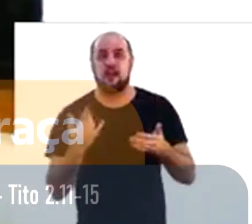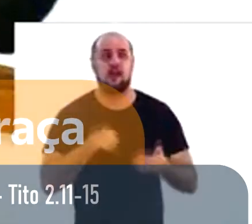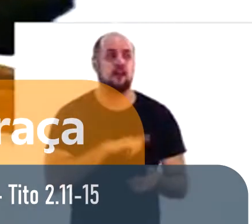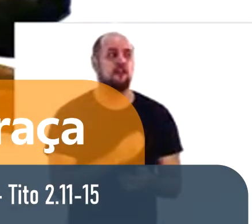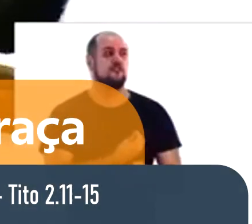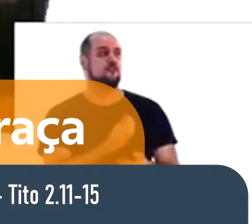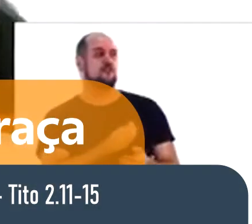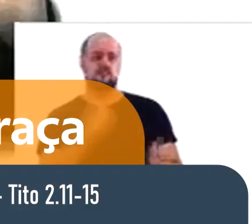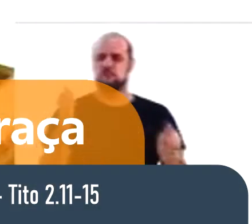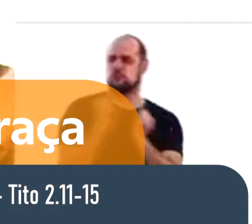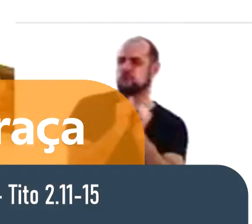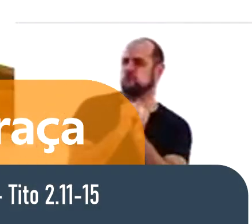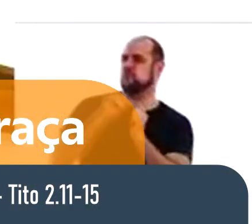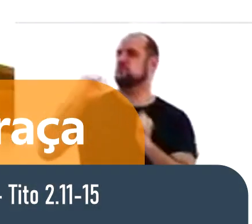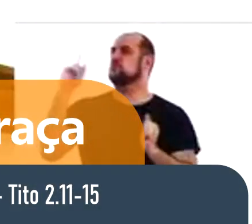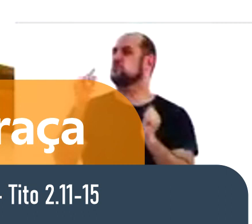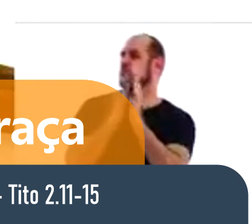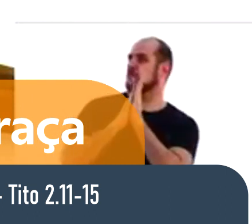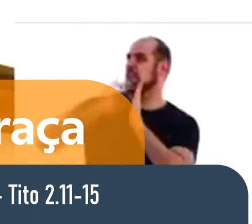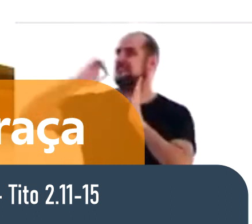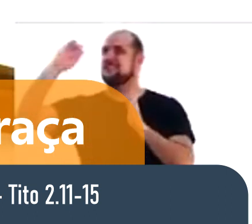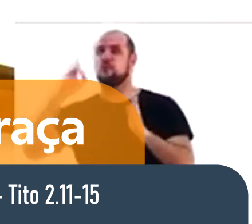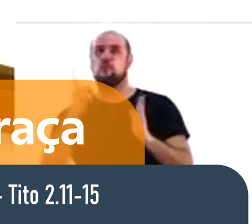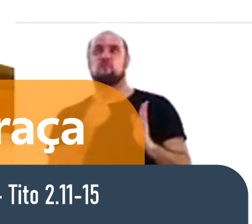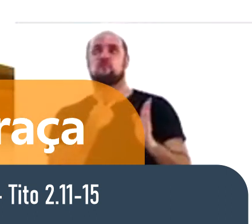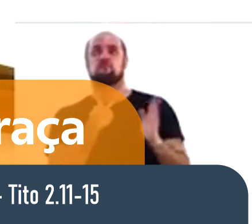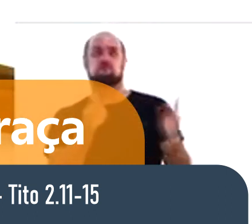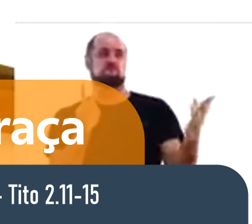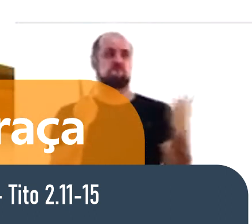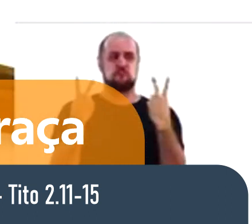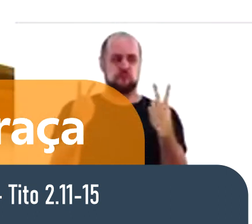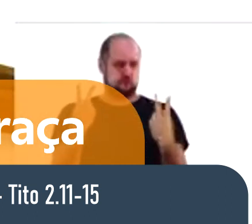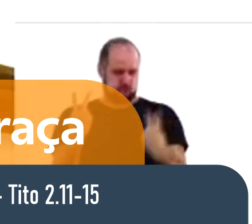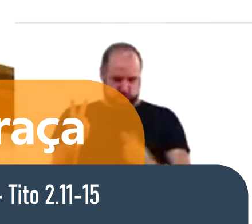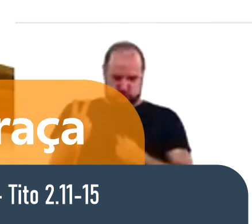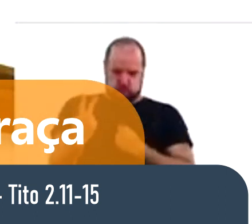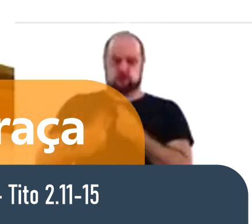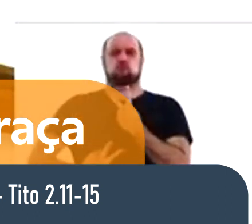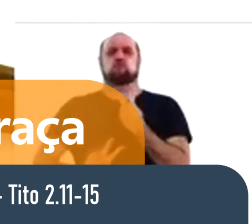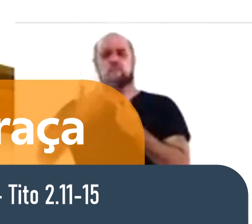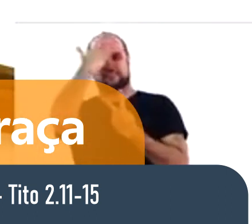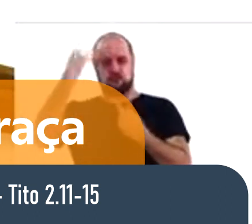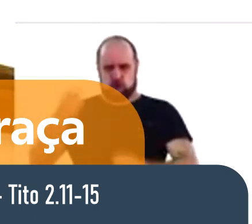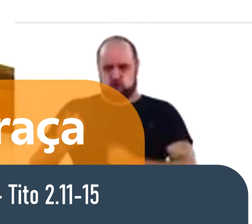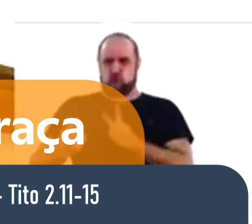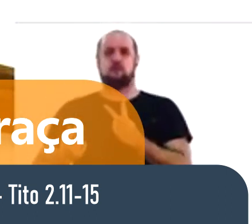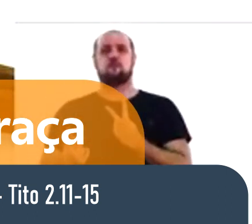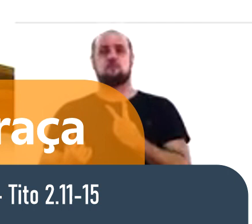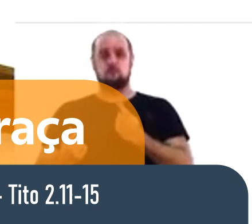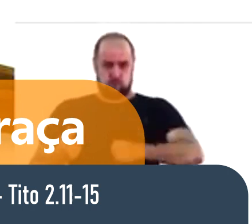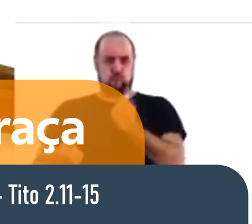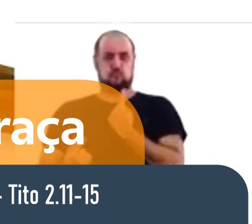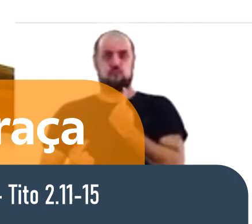com Deus, para Deus. Não pode existir 2 pessoas dentro do mesmo ser.